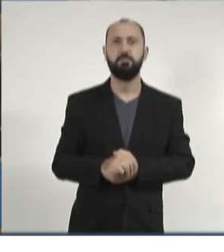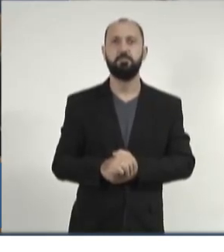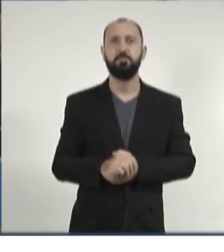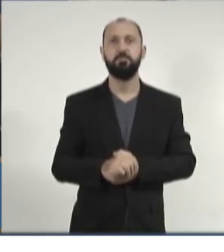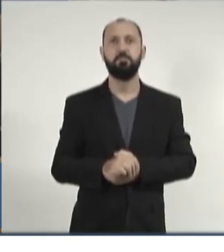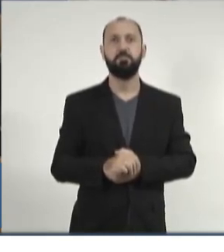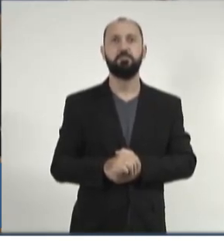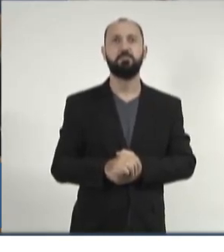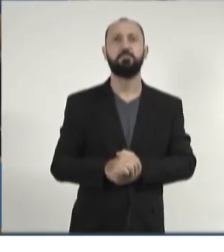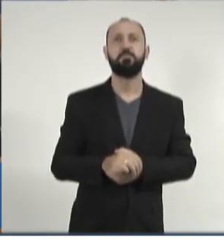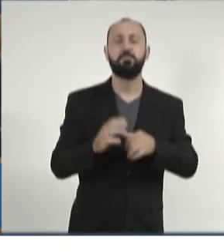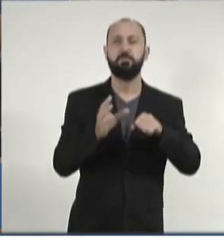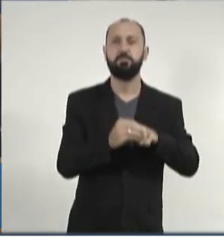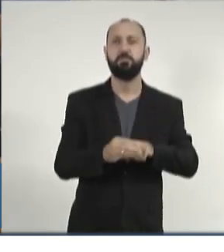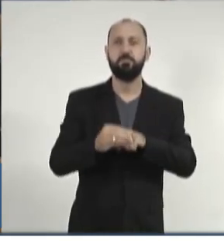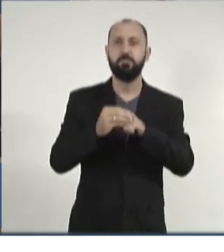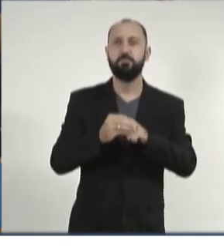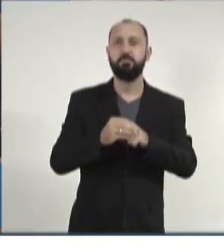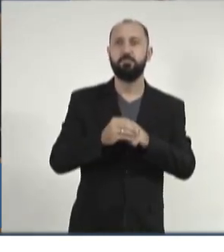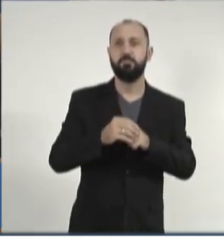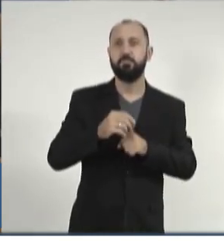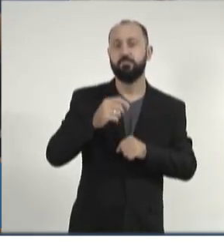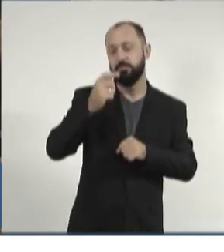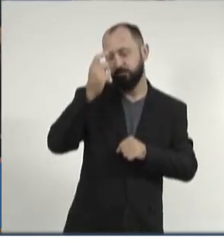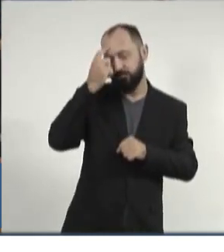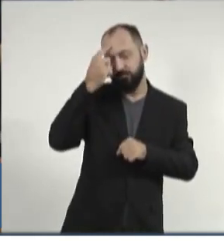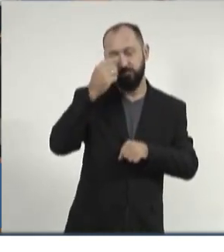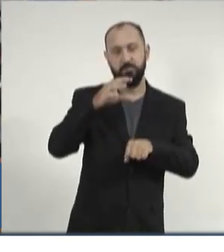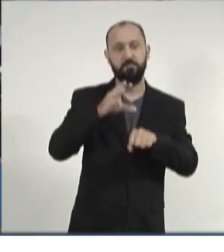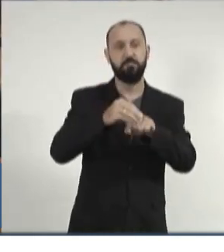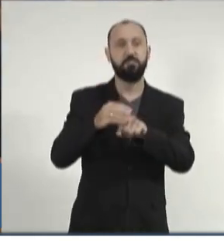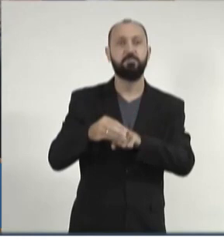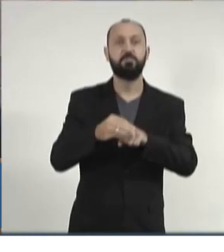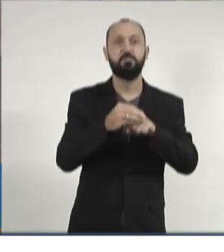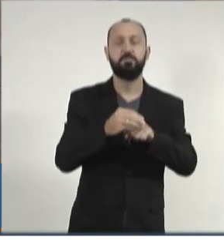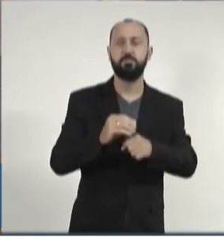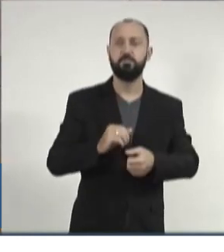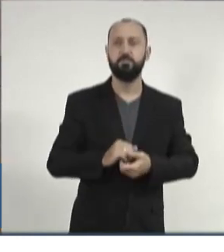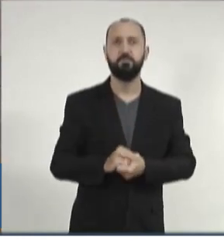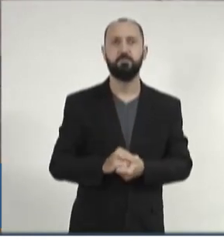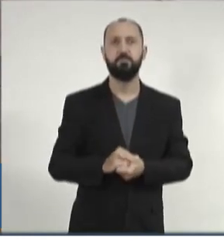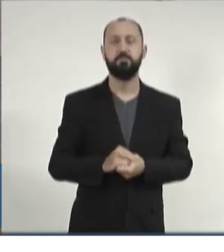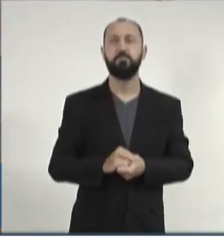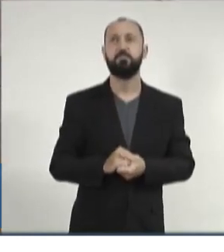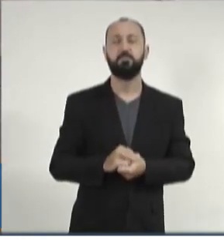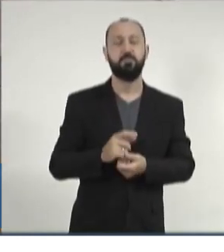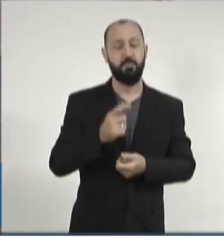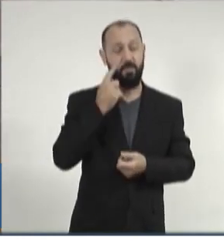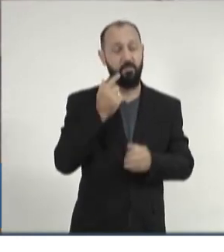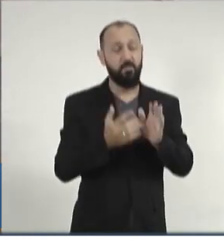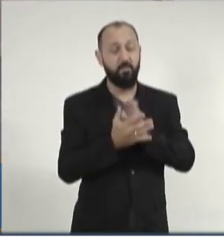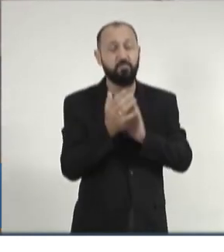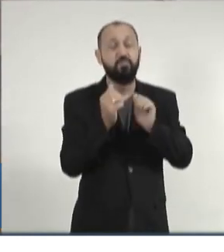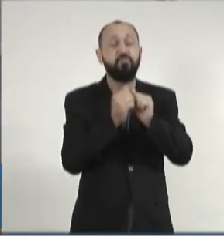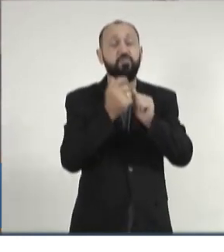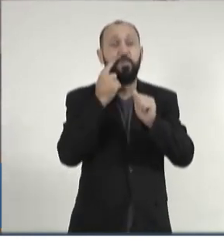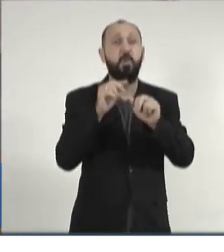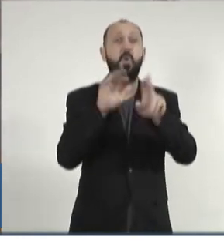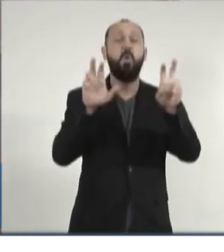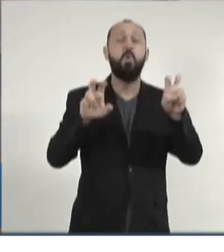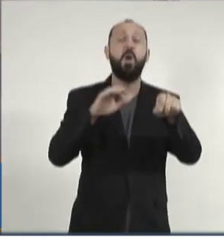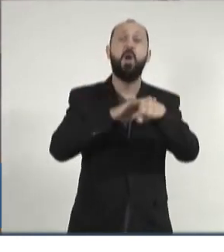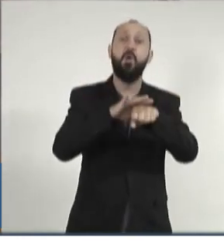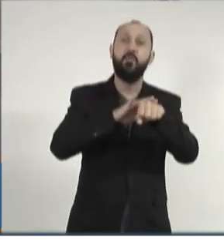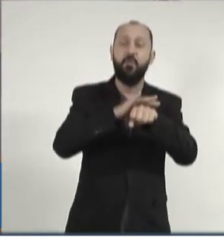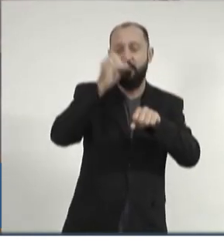vão multiplicar esse conhecimento. Porque a ideia é essa, multiplicar o conhecimento. Aprendam e levem com vocês. Porque falar de violência